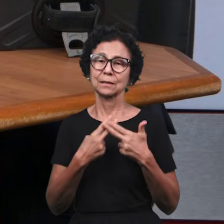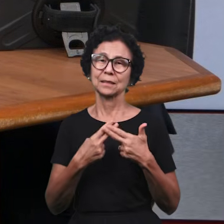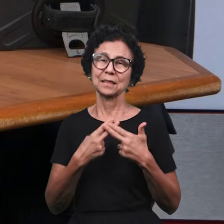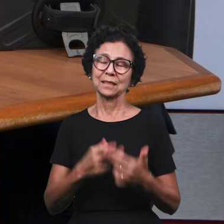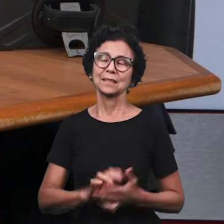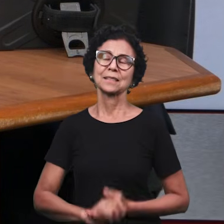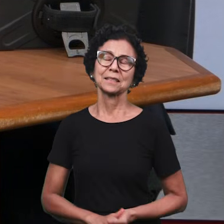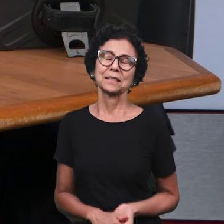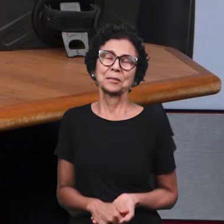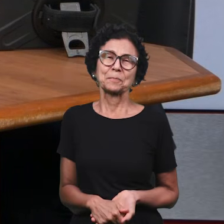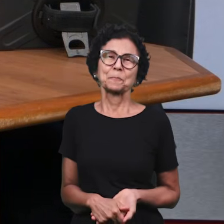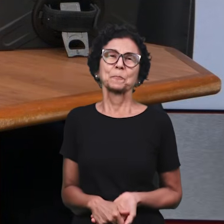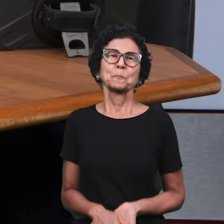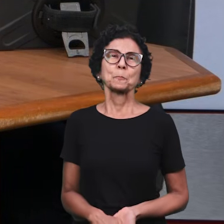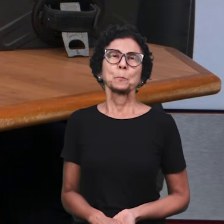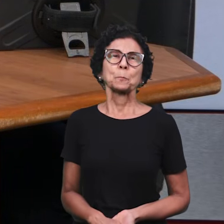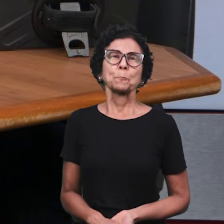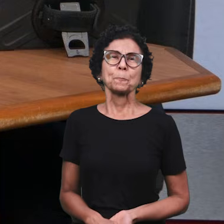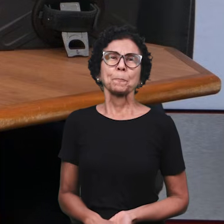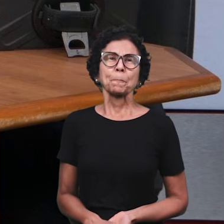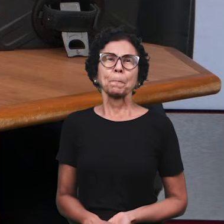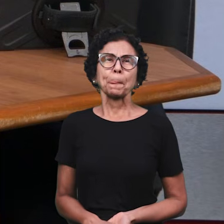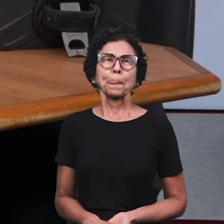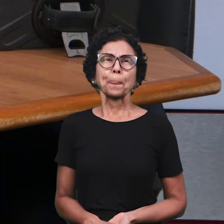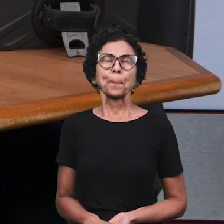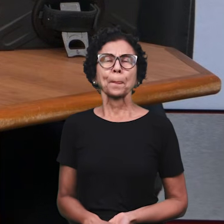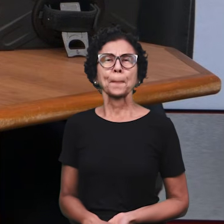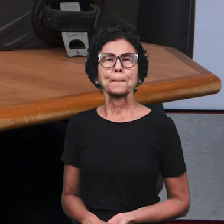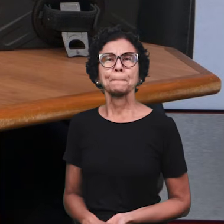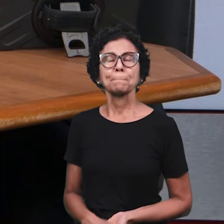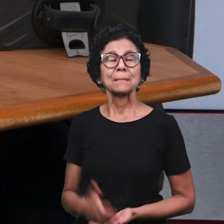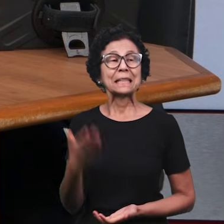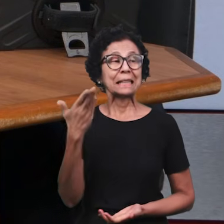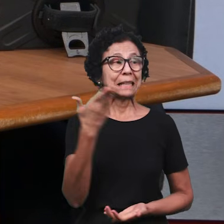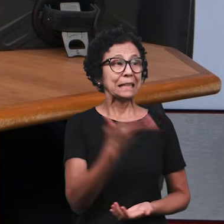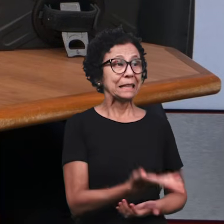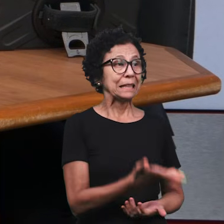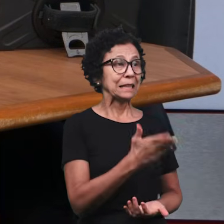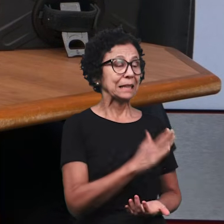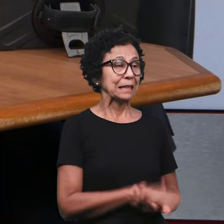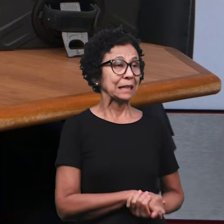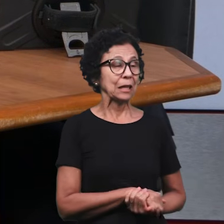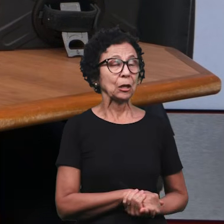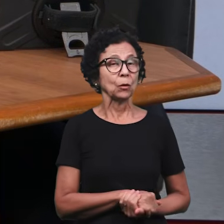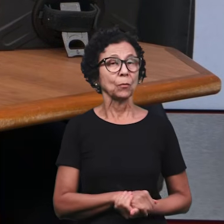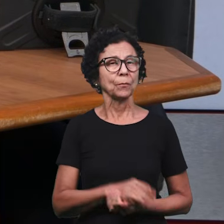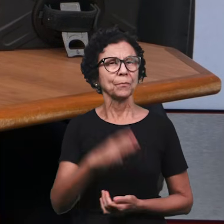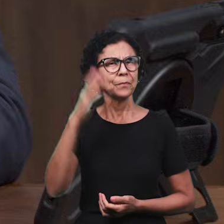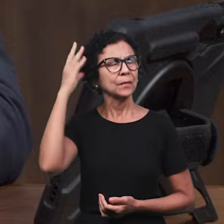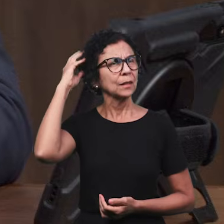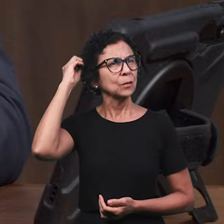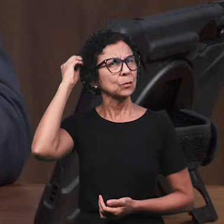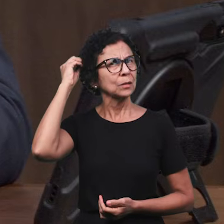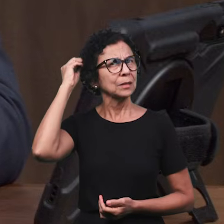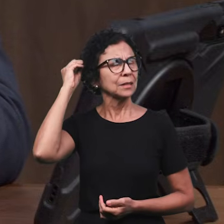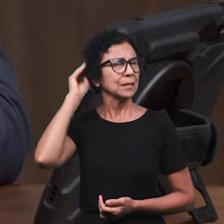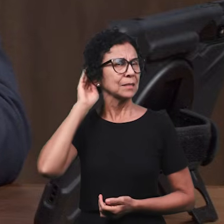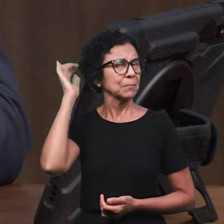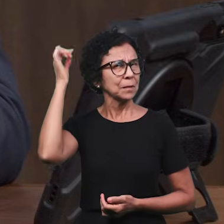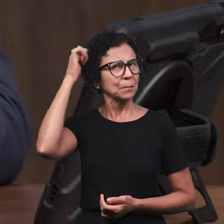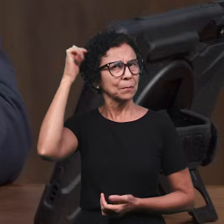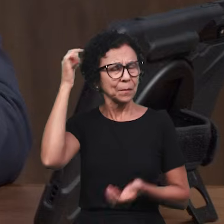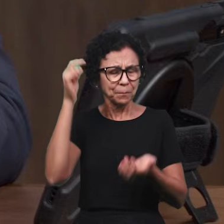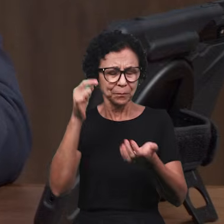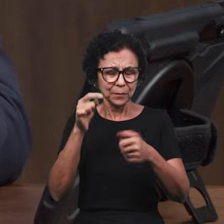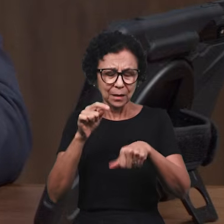longo prazo, né? Exatamente. E agora, entrando mais nessa parte do transplante, como é que você identifica que esse